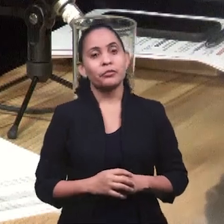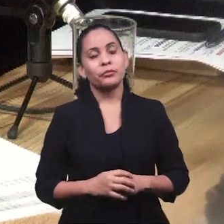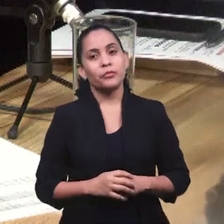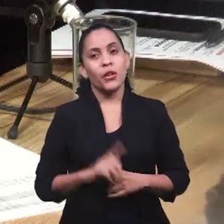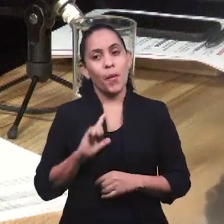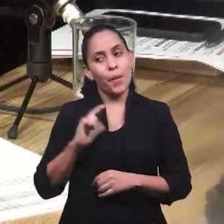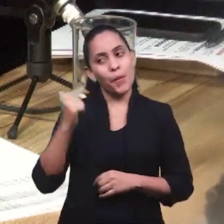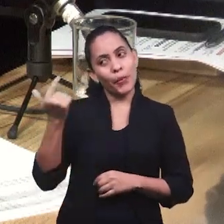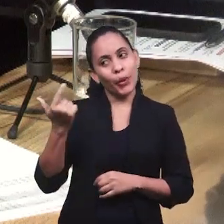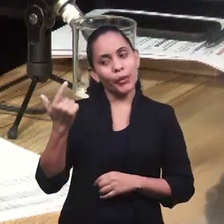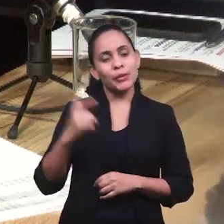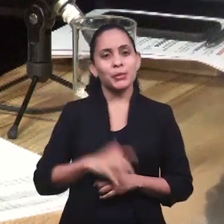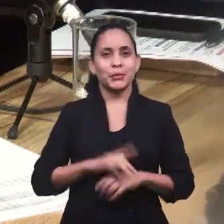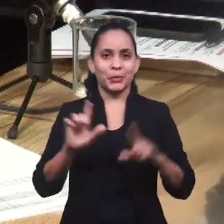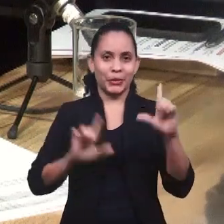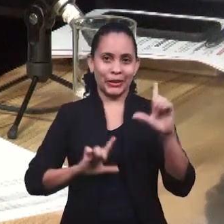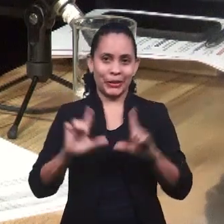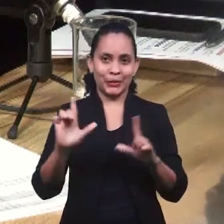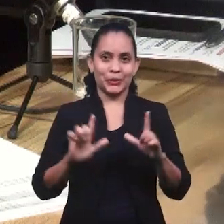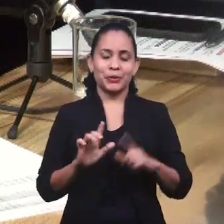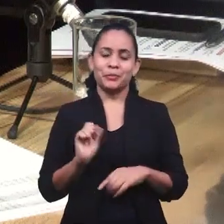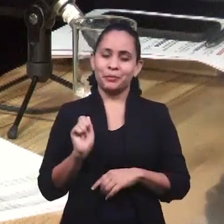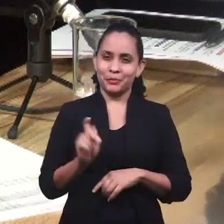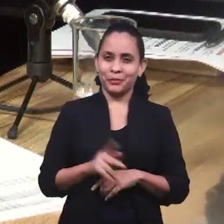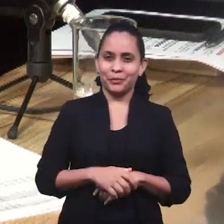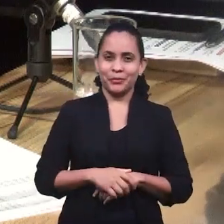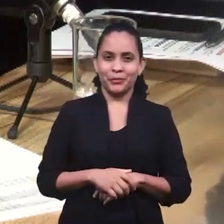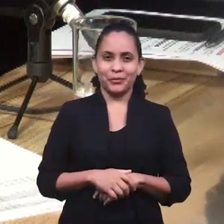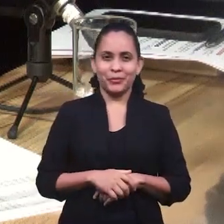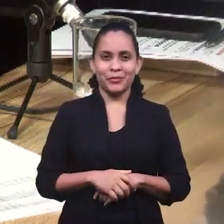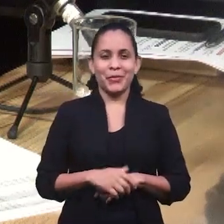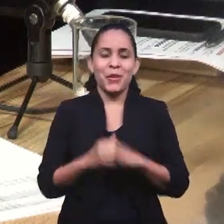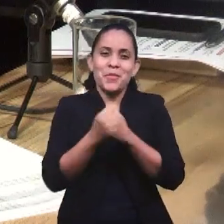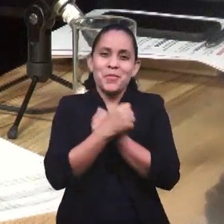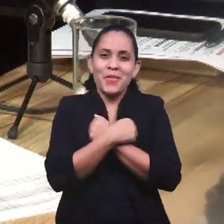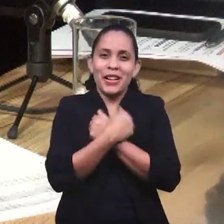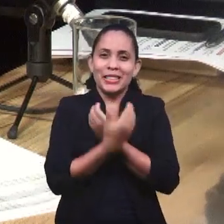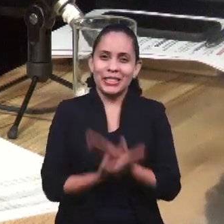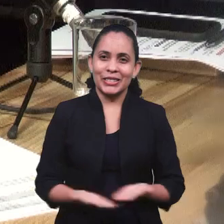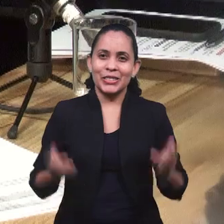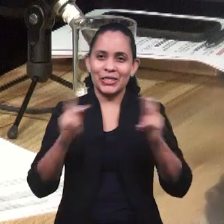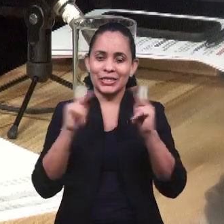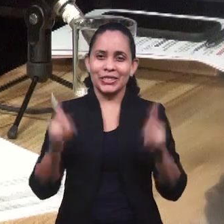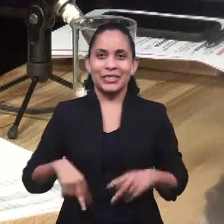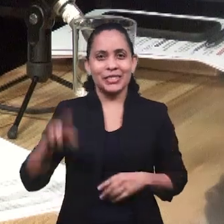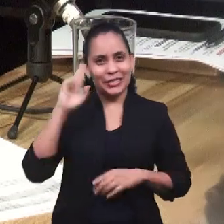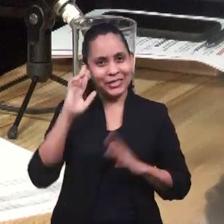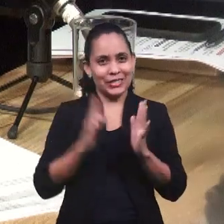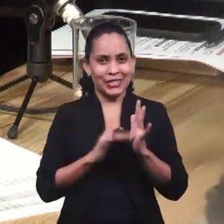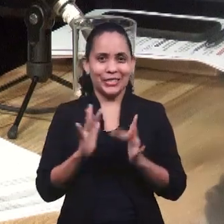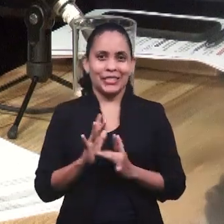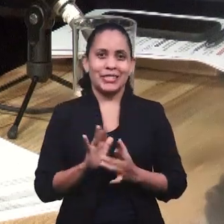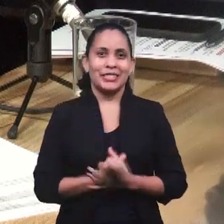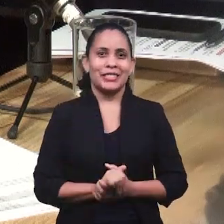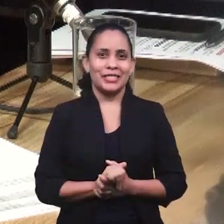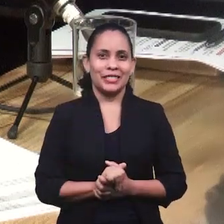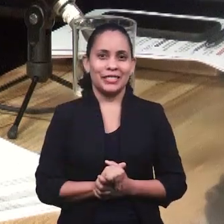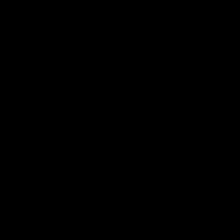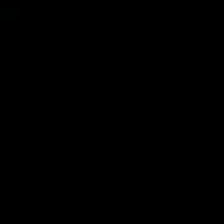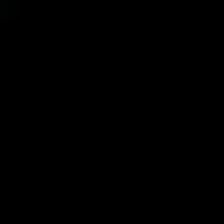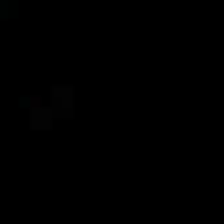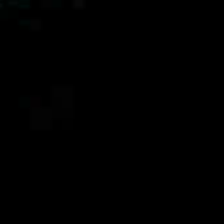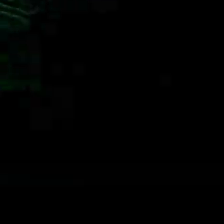no próximo episódio, ok? Ok, Um abraço a todos, a paz do Senhor Jesus. Paz do Senhor.